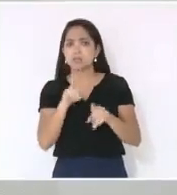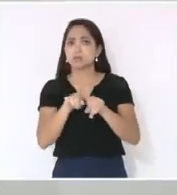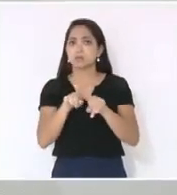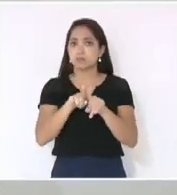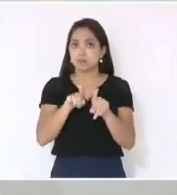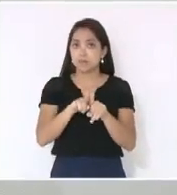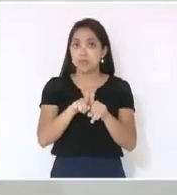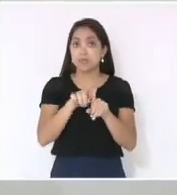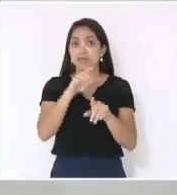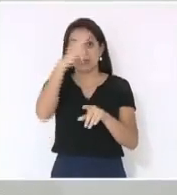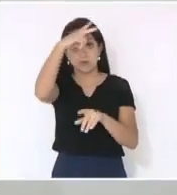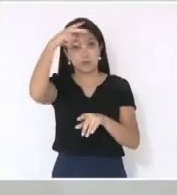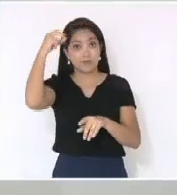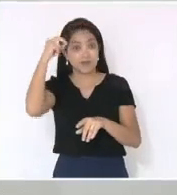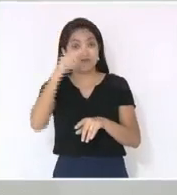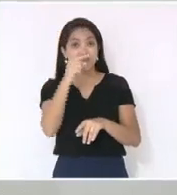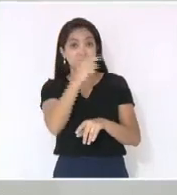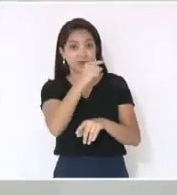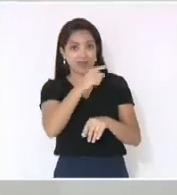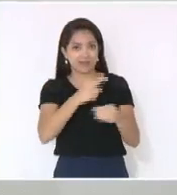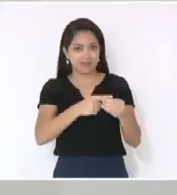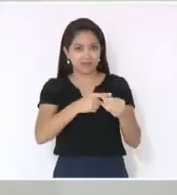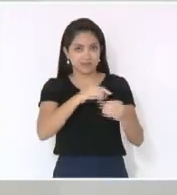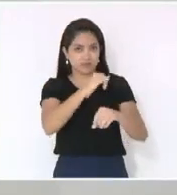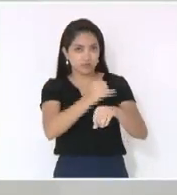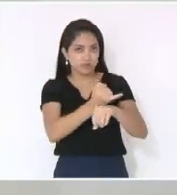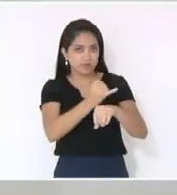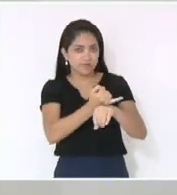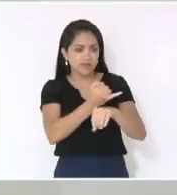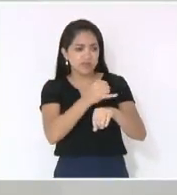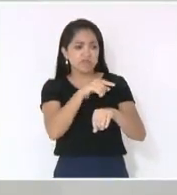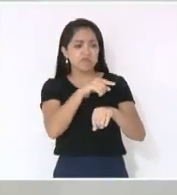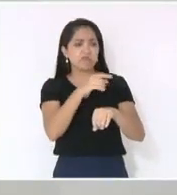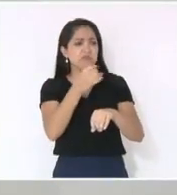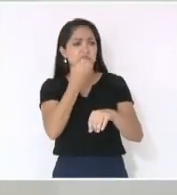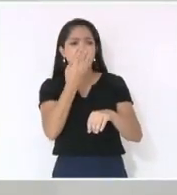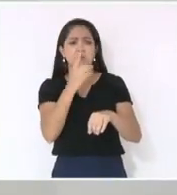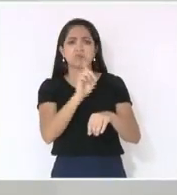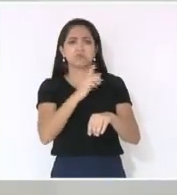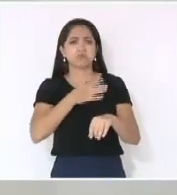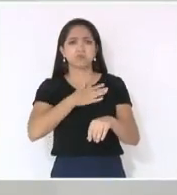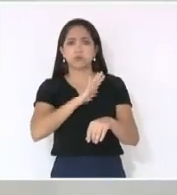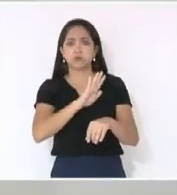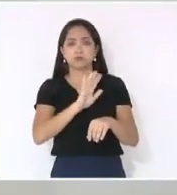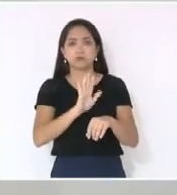que o prefeito de Joinville achou que Joinville não é bom.